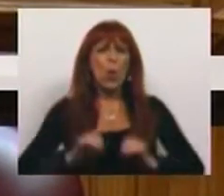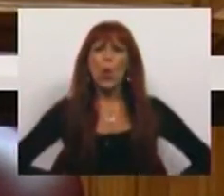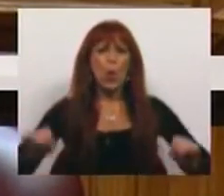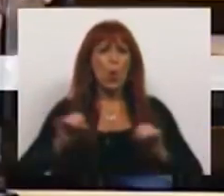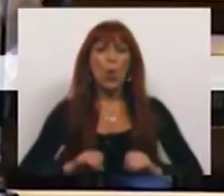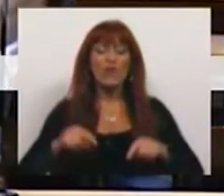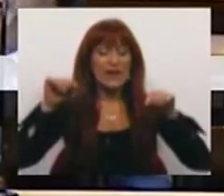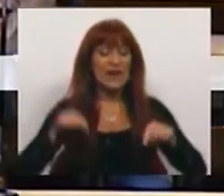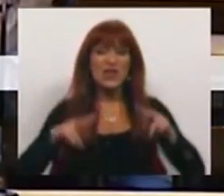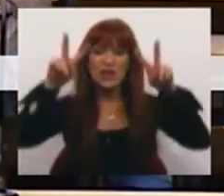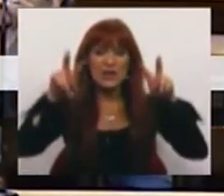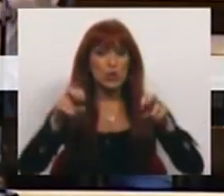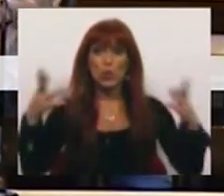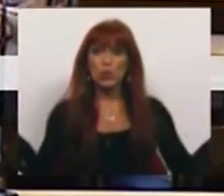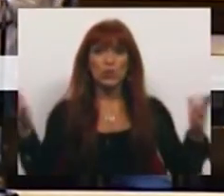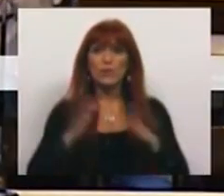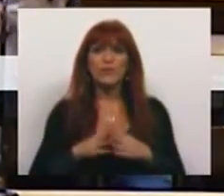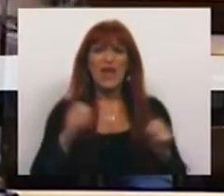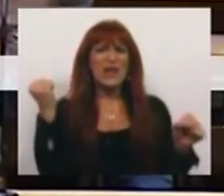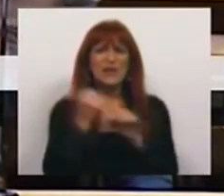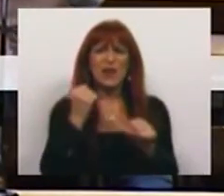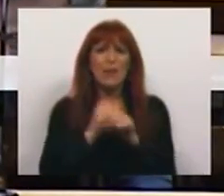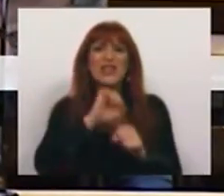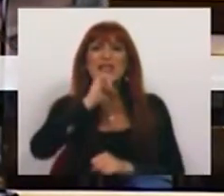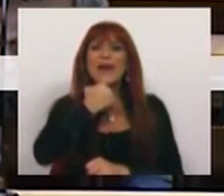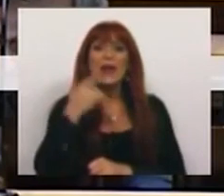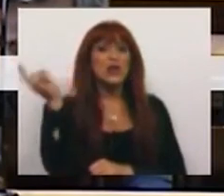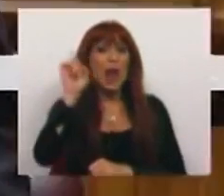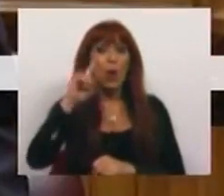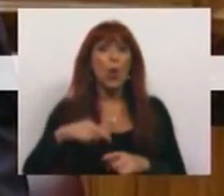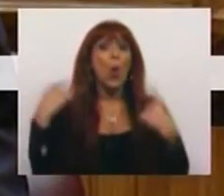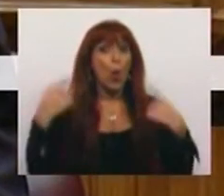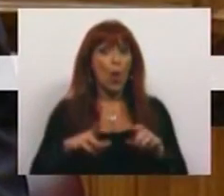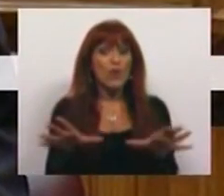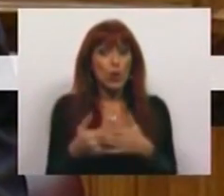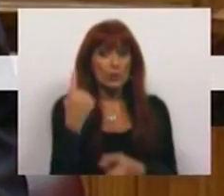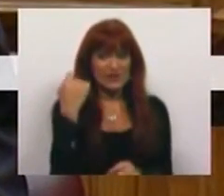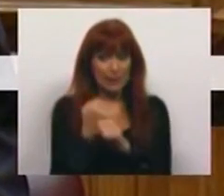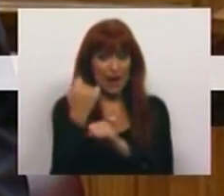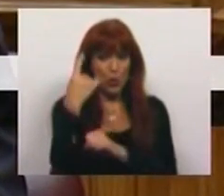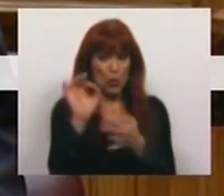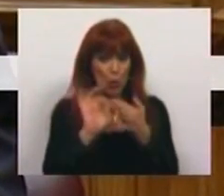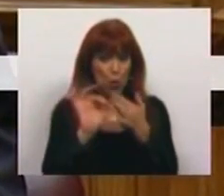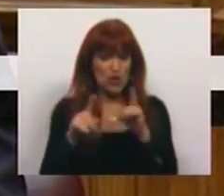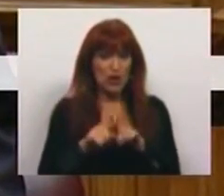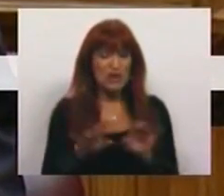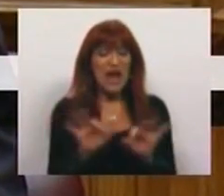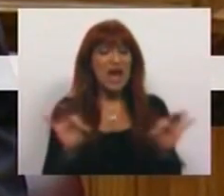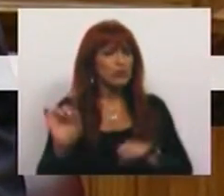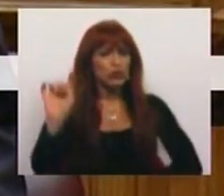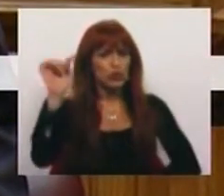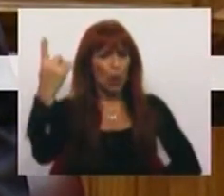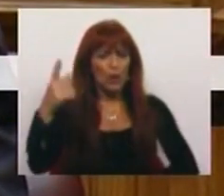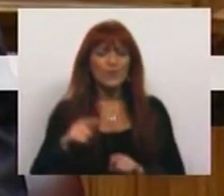não houve nesta matéria trabalhos secretos. Houve um grupo de trabalho constituído